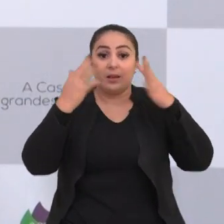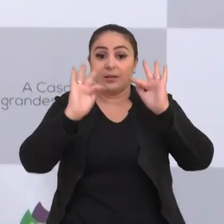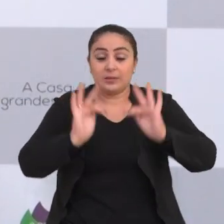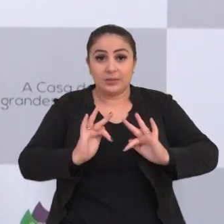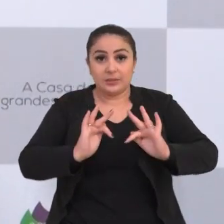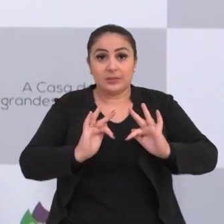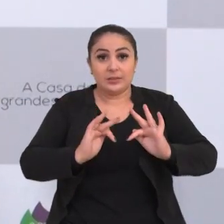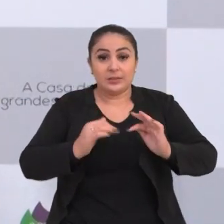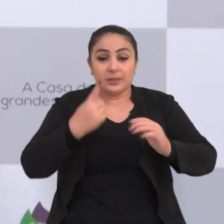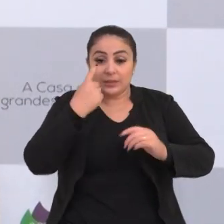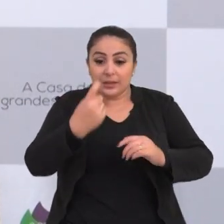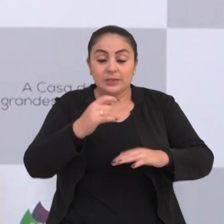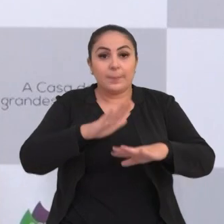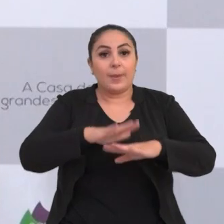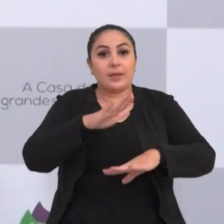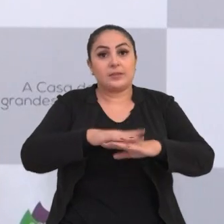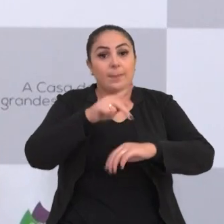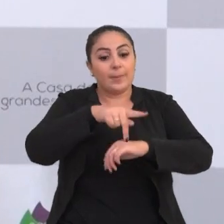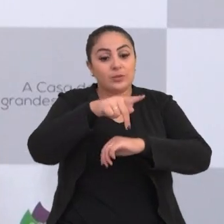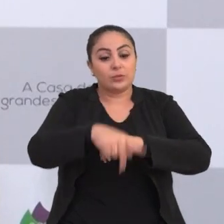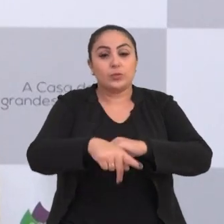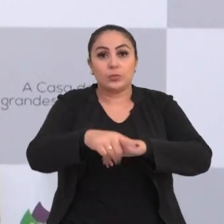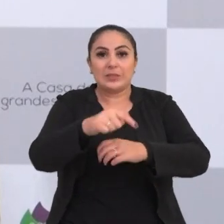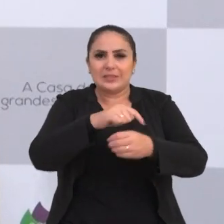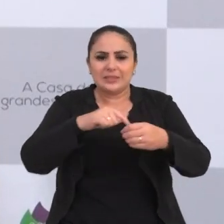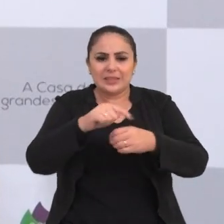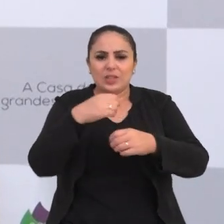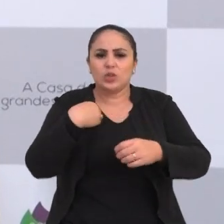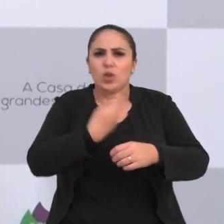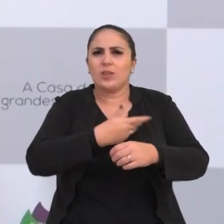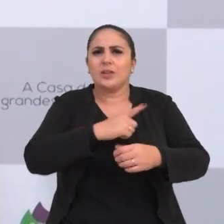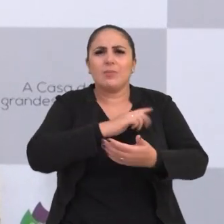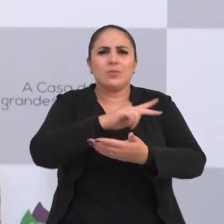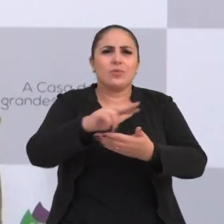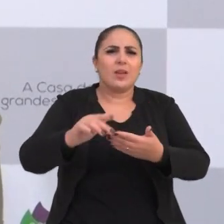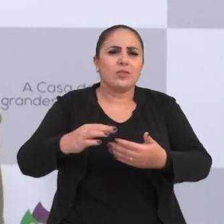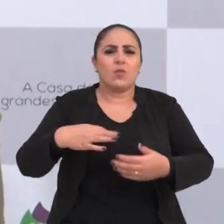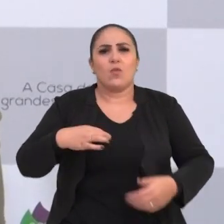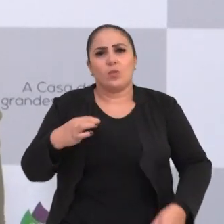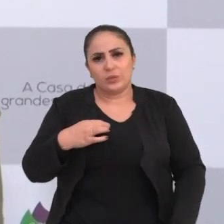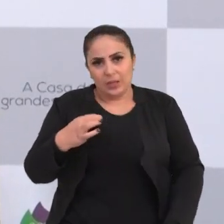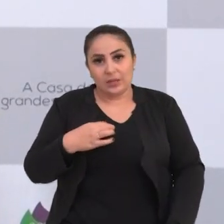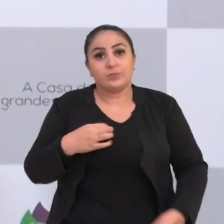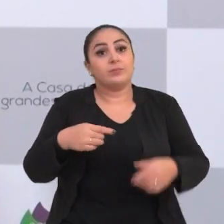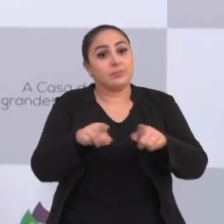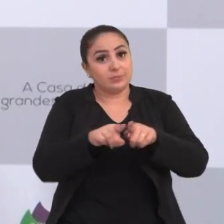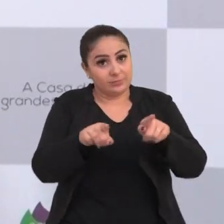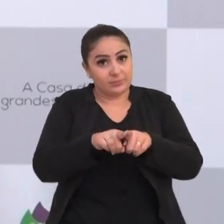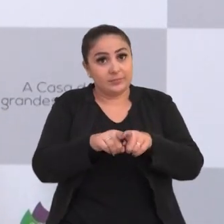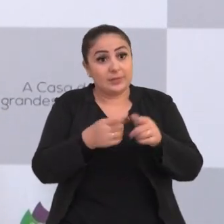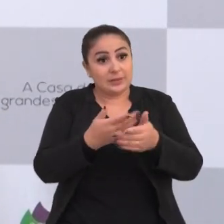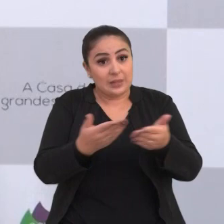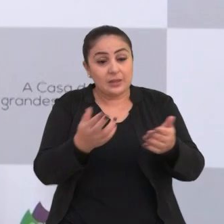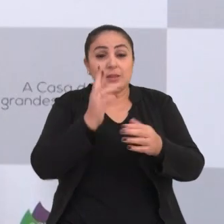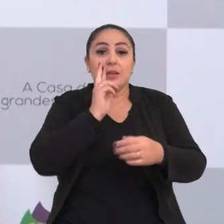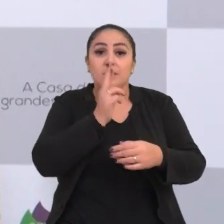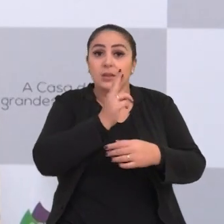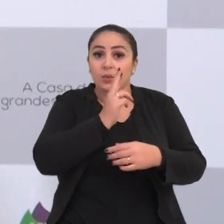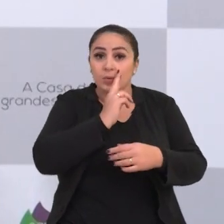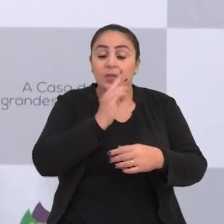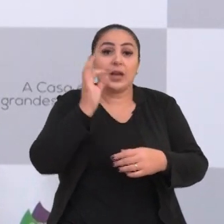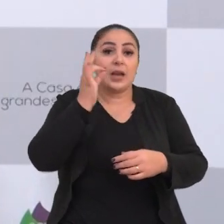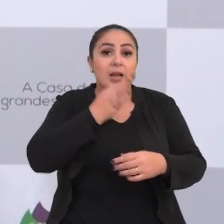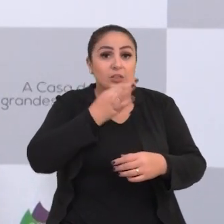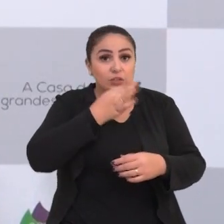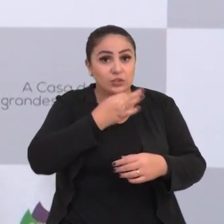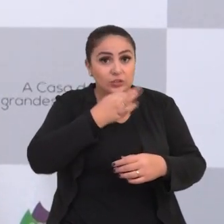nos instiga é que Passo Fundo é uma cidade onde nós temos muitos voluntários. E neste restaurante